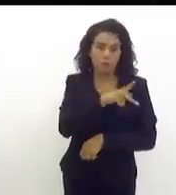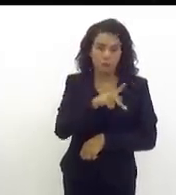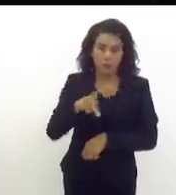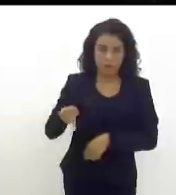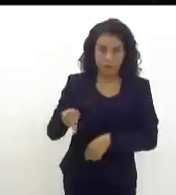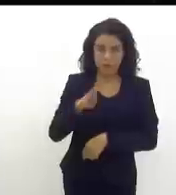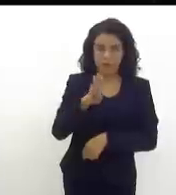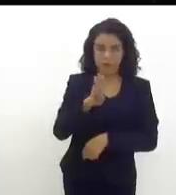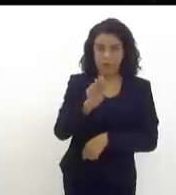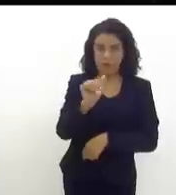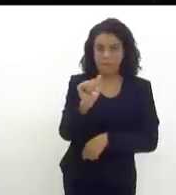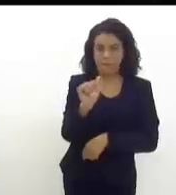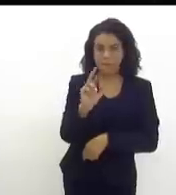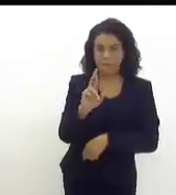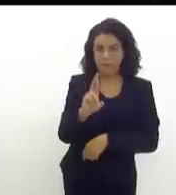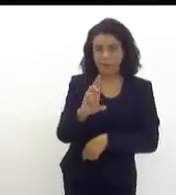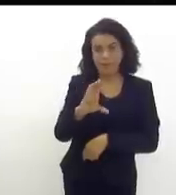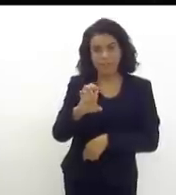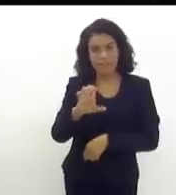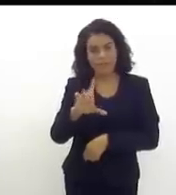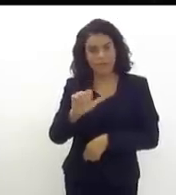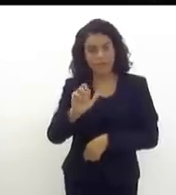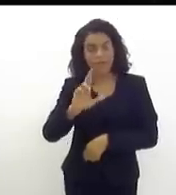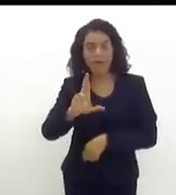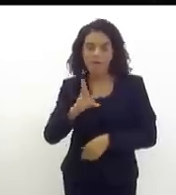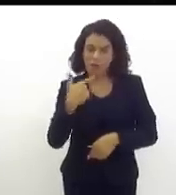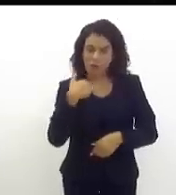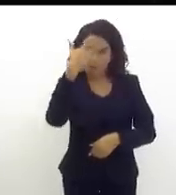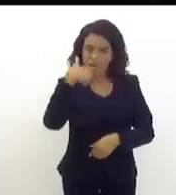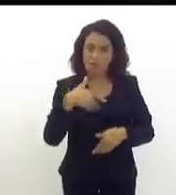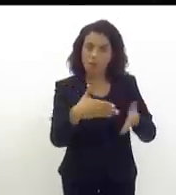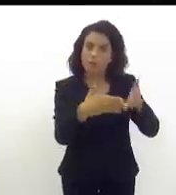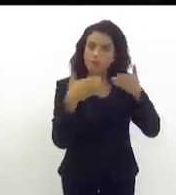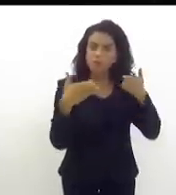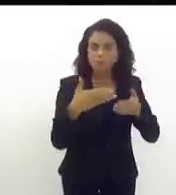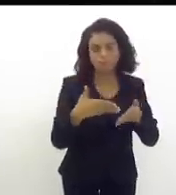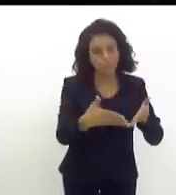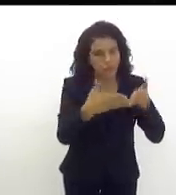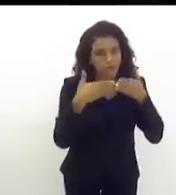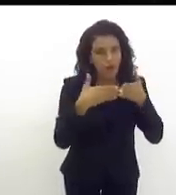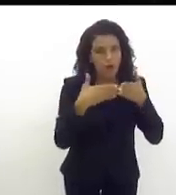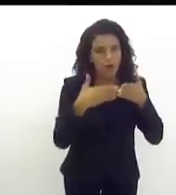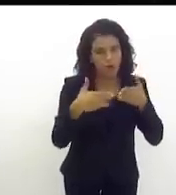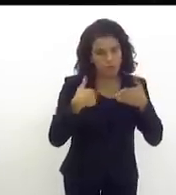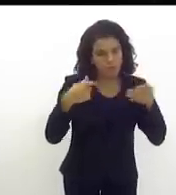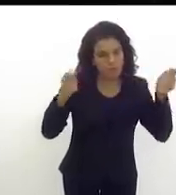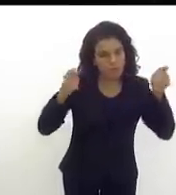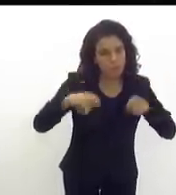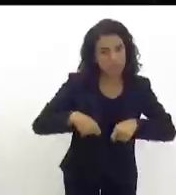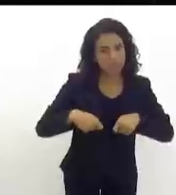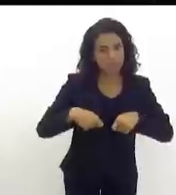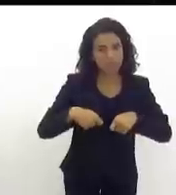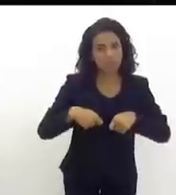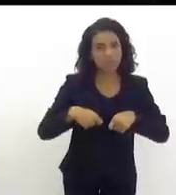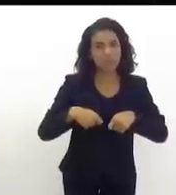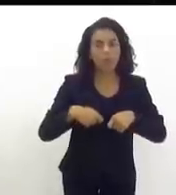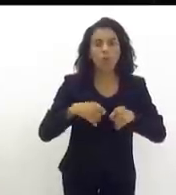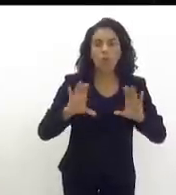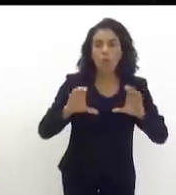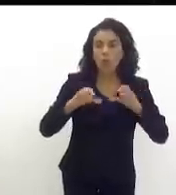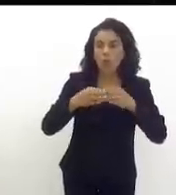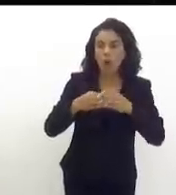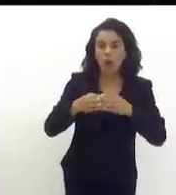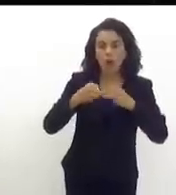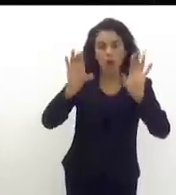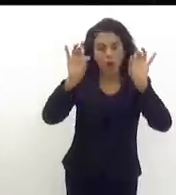Bacelar vou pedir ele hoje que ele por favor me deixa abrir uma comissão